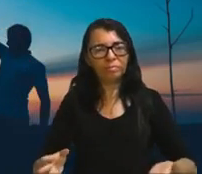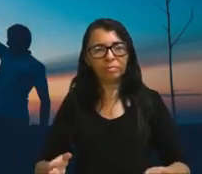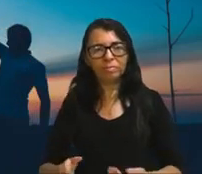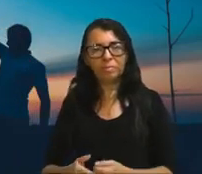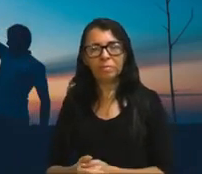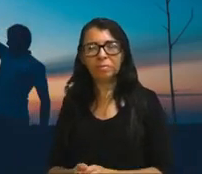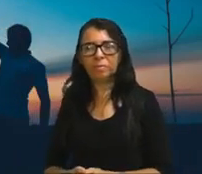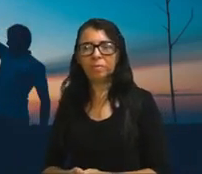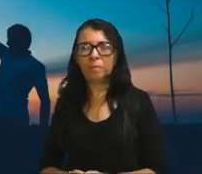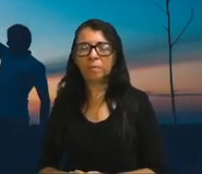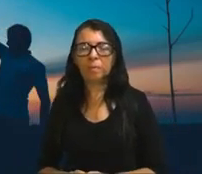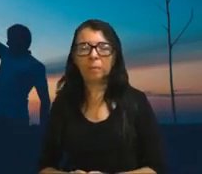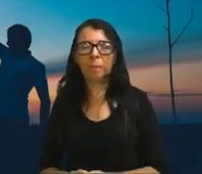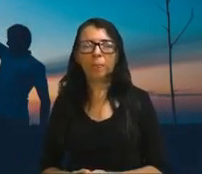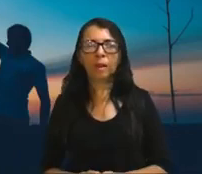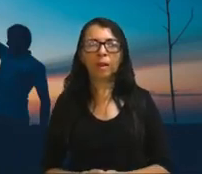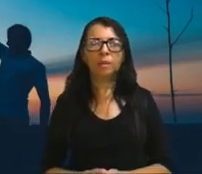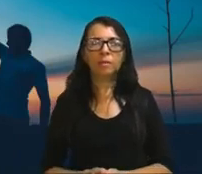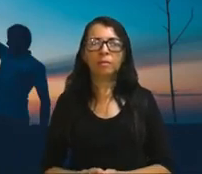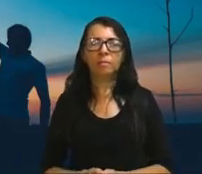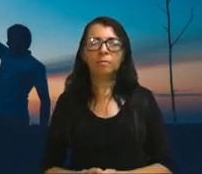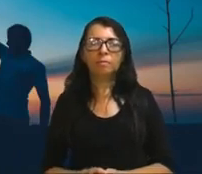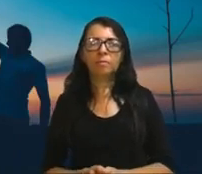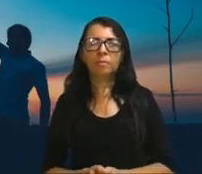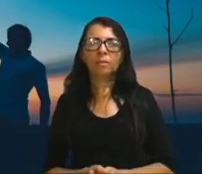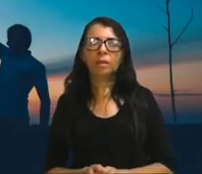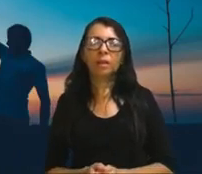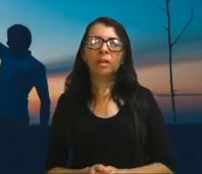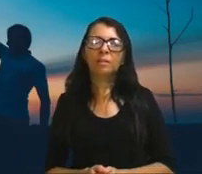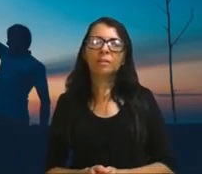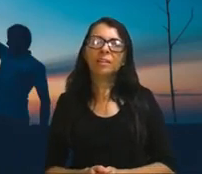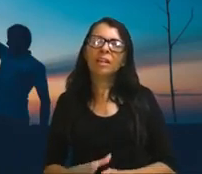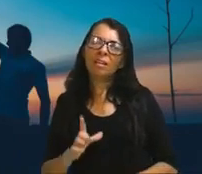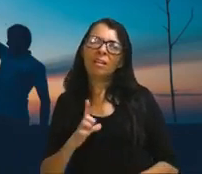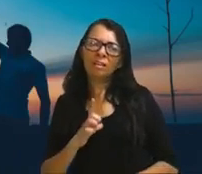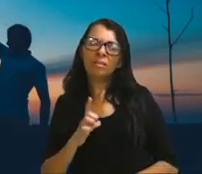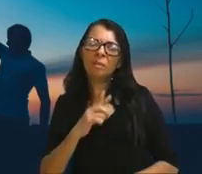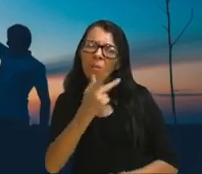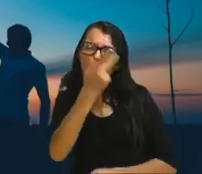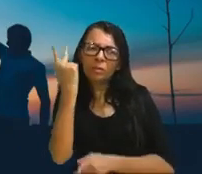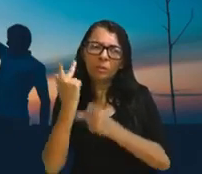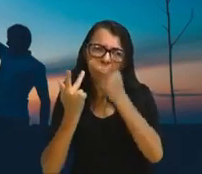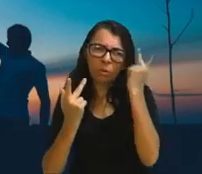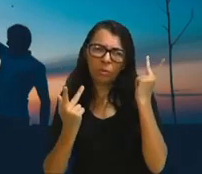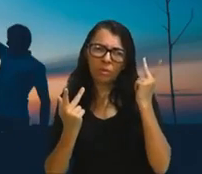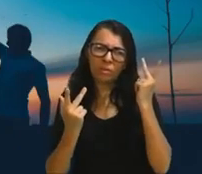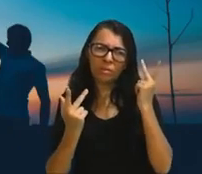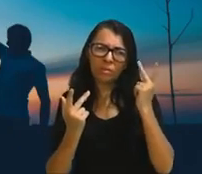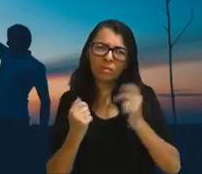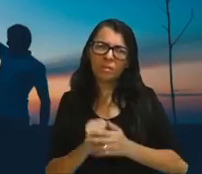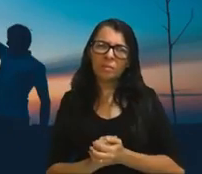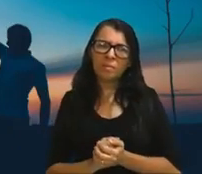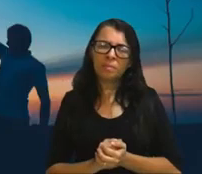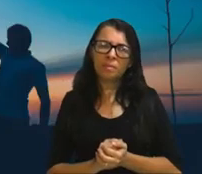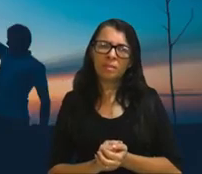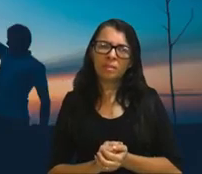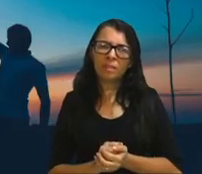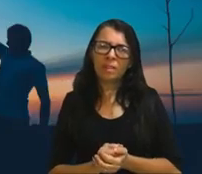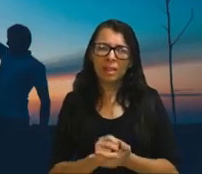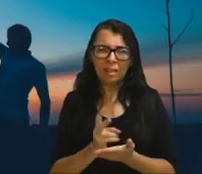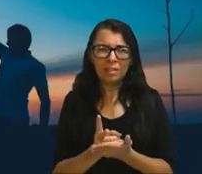de ficar quietinho. Mas eu quero aqui te orientar. Nesse momento, busca o refúgio em